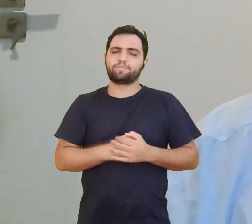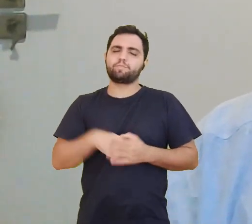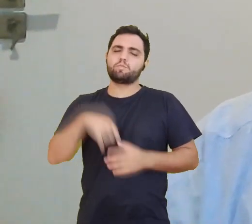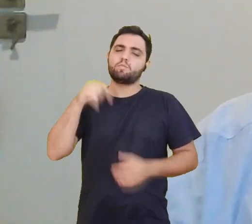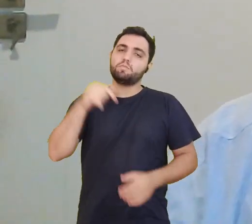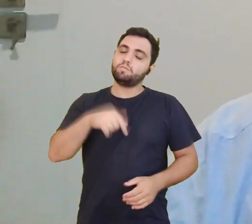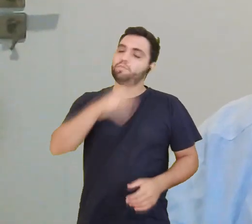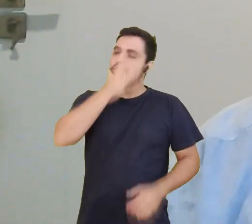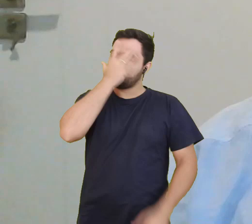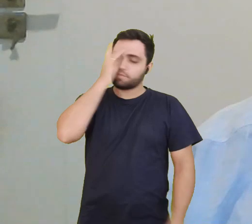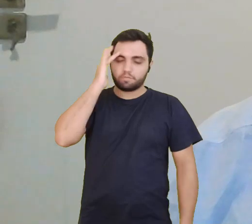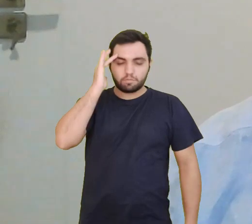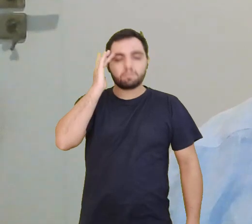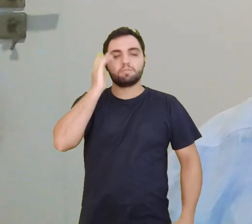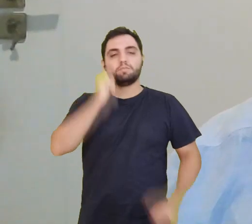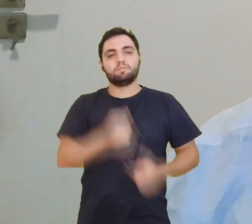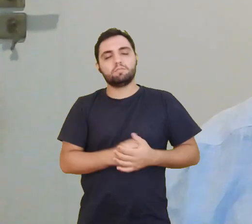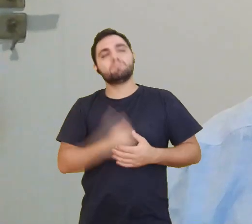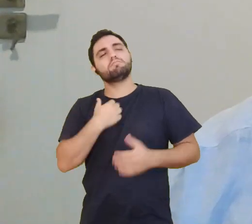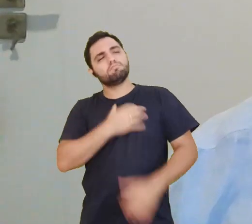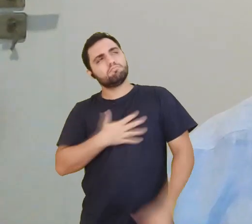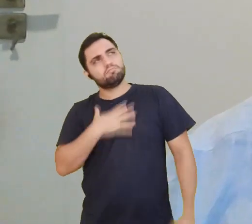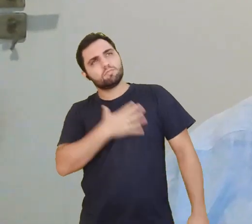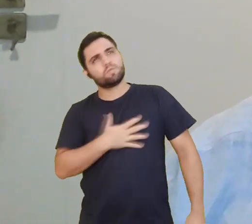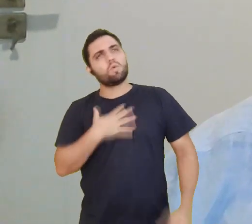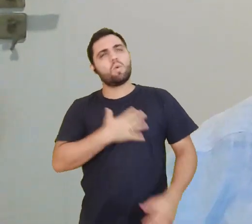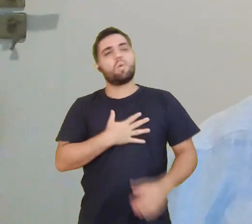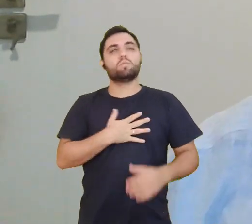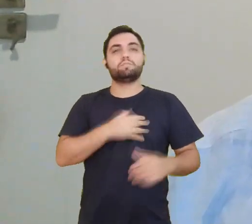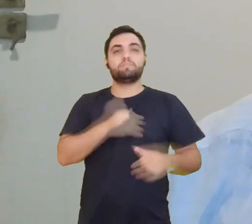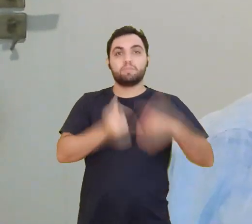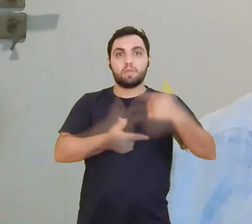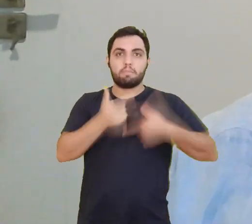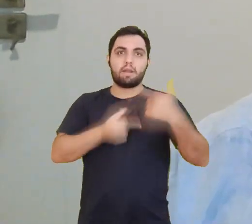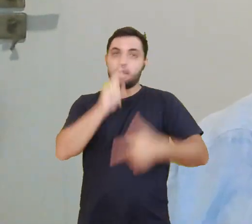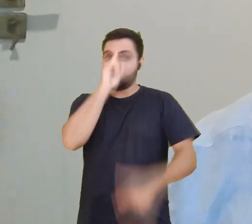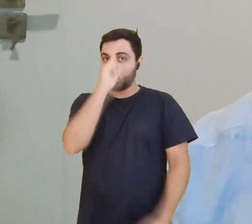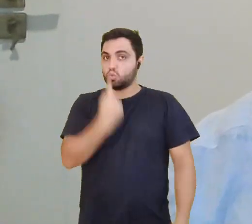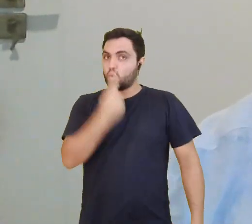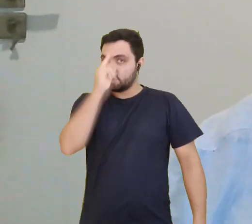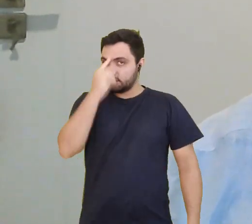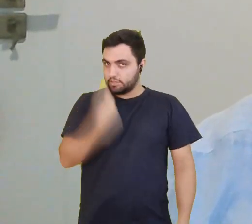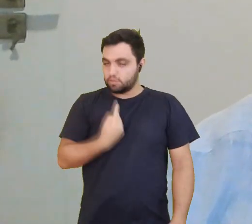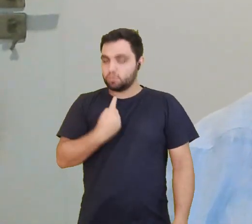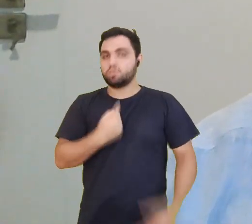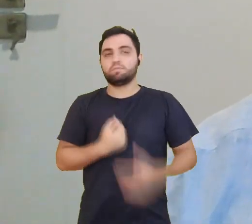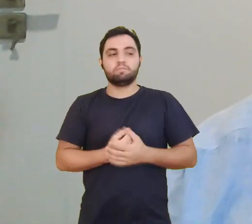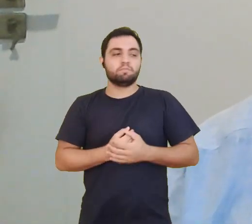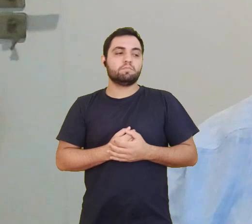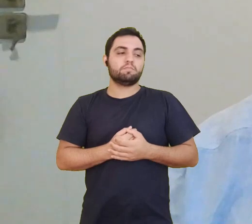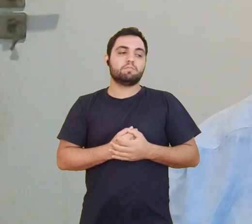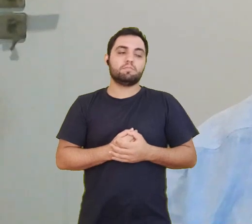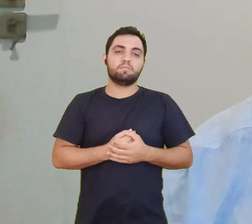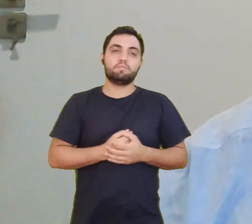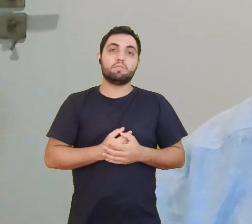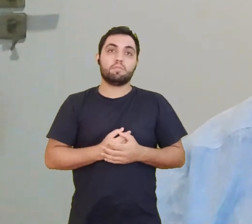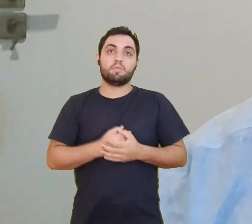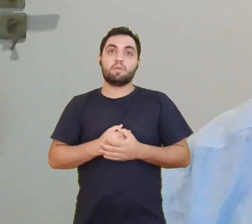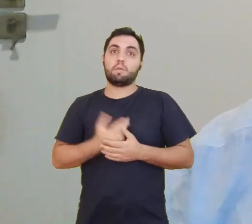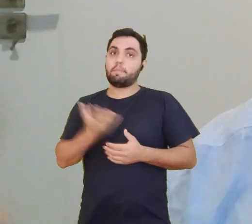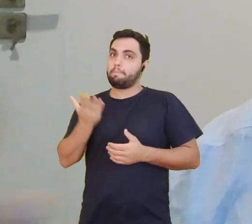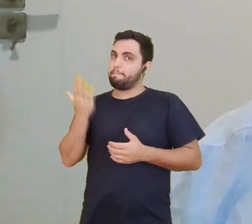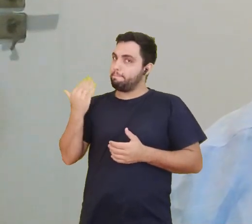então, que curte fazer por si próprio, são, pelo menos eram, os